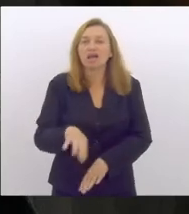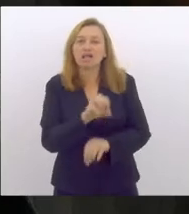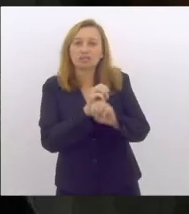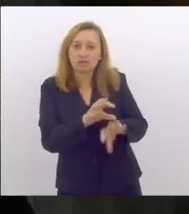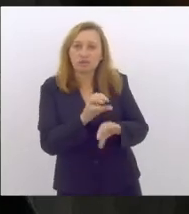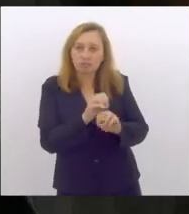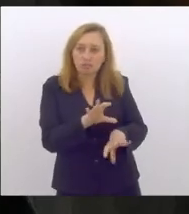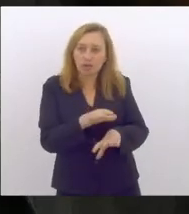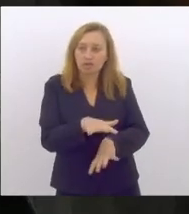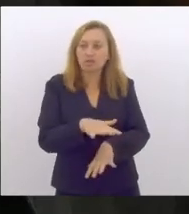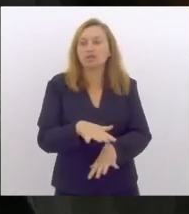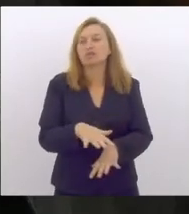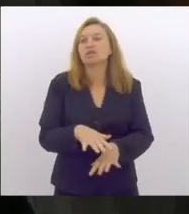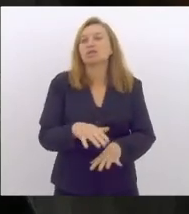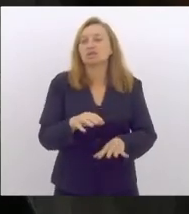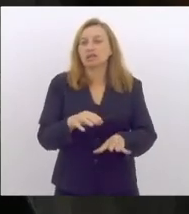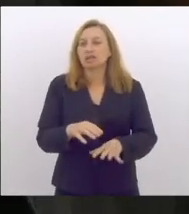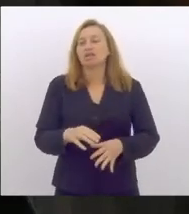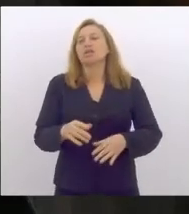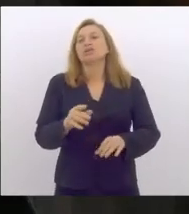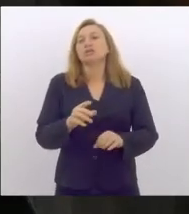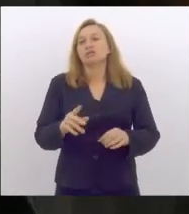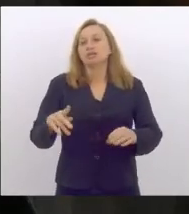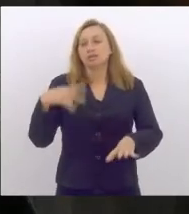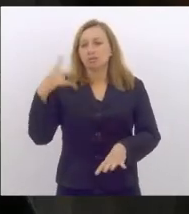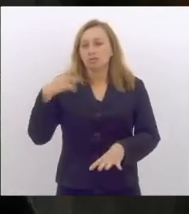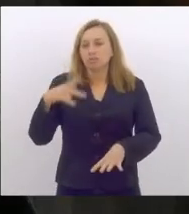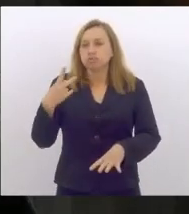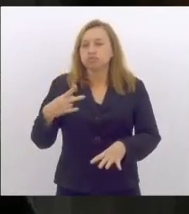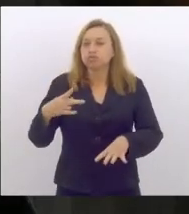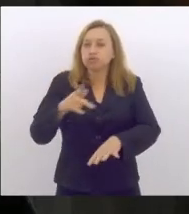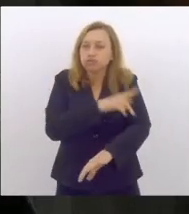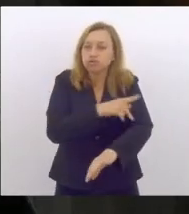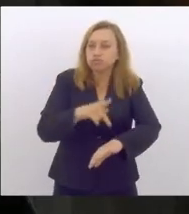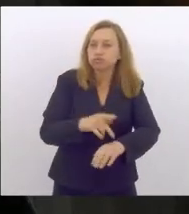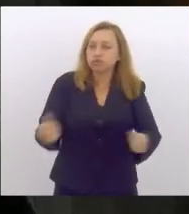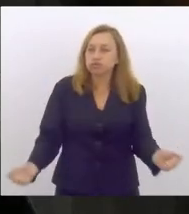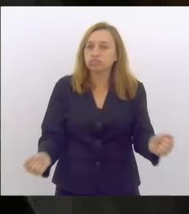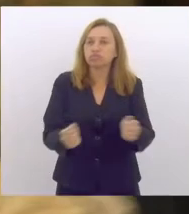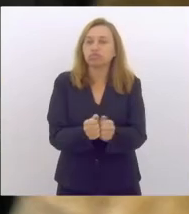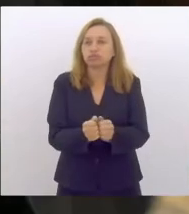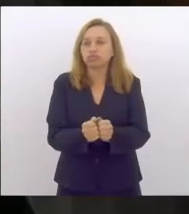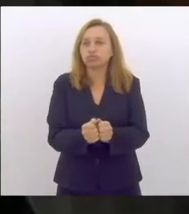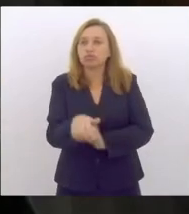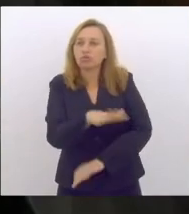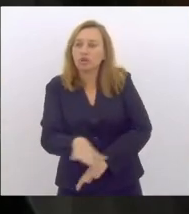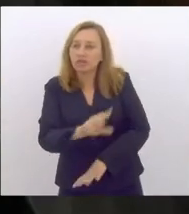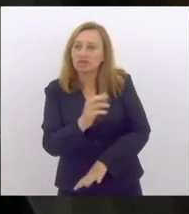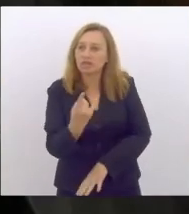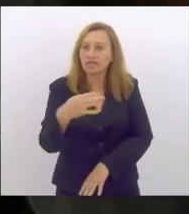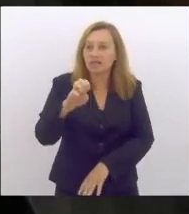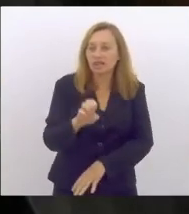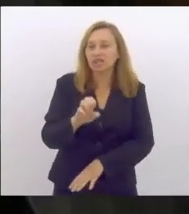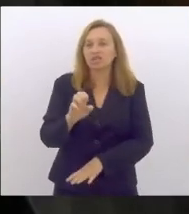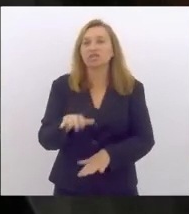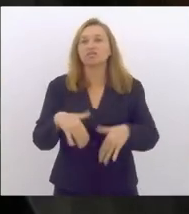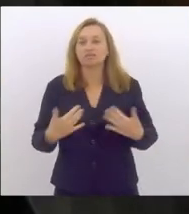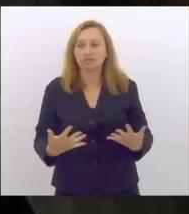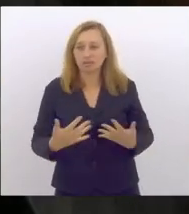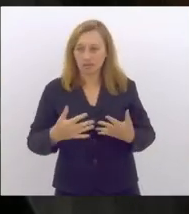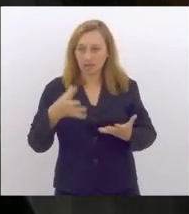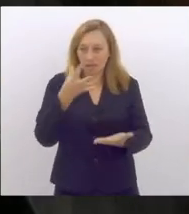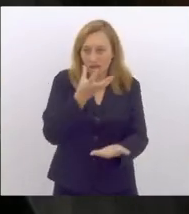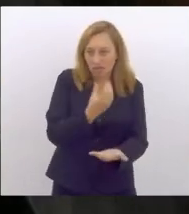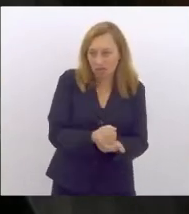e suas políticas pedagógicas interajam com um programa criança na creche enfim queria fazer o